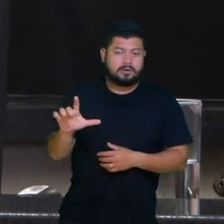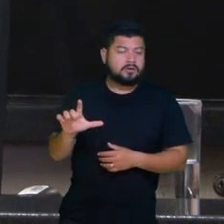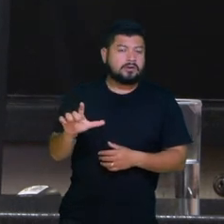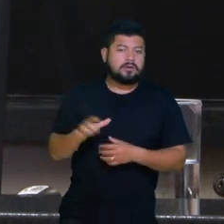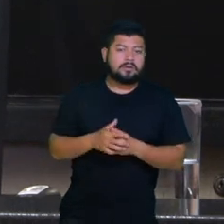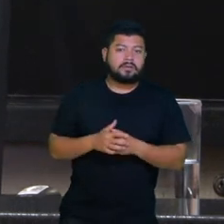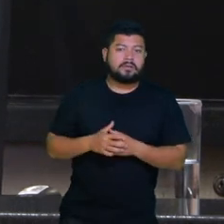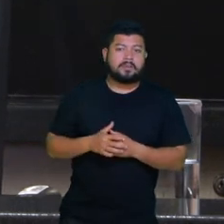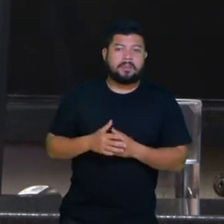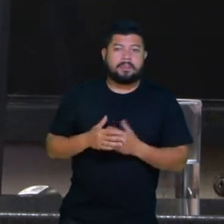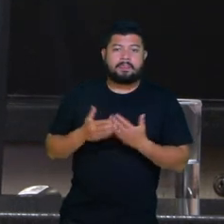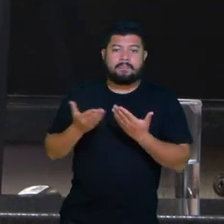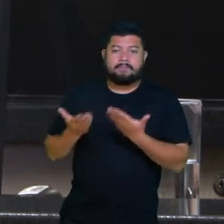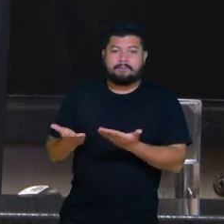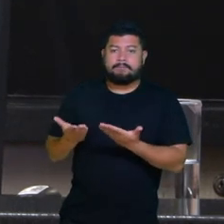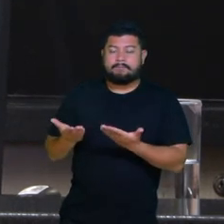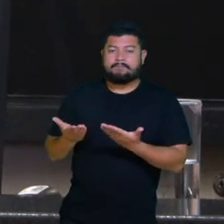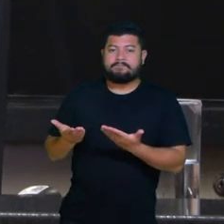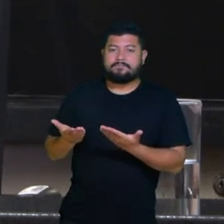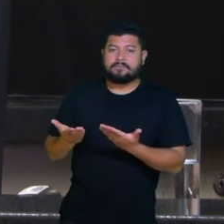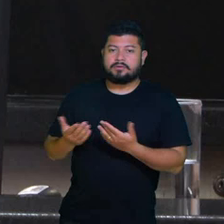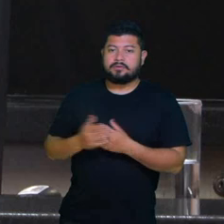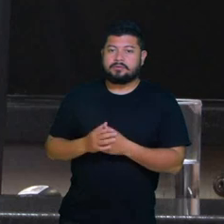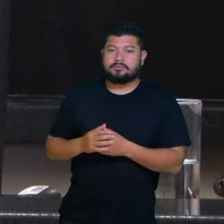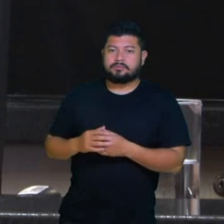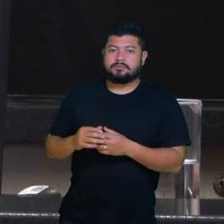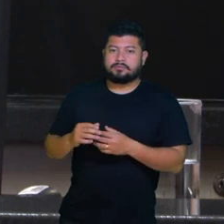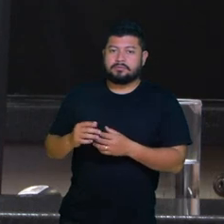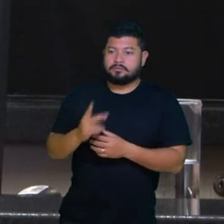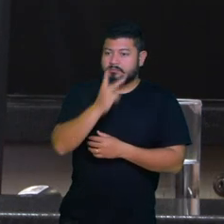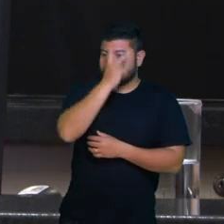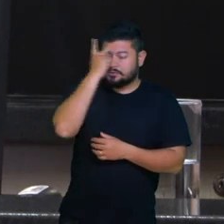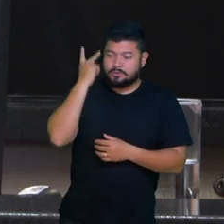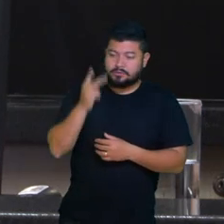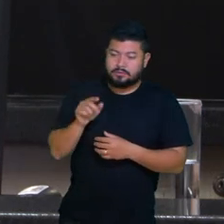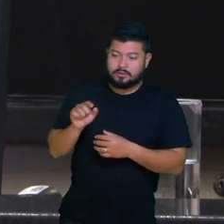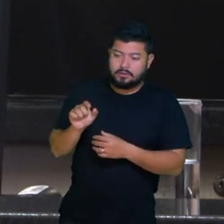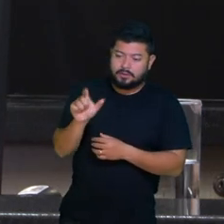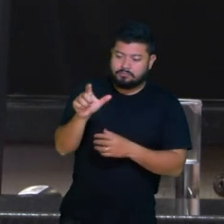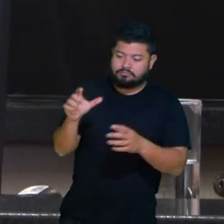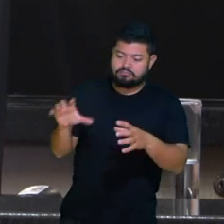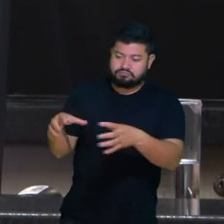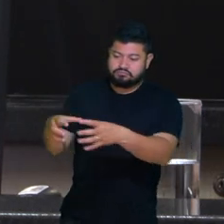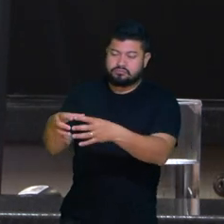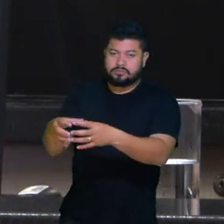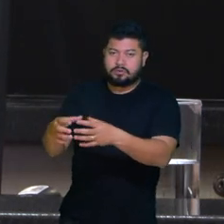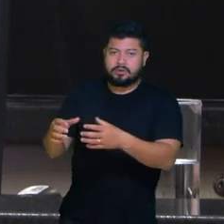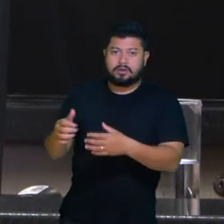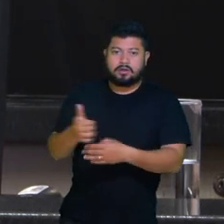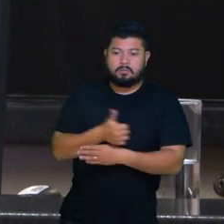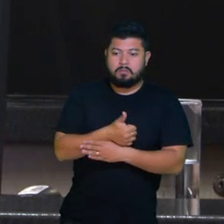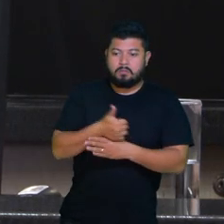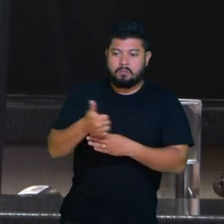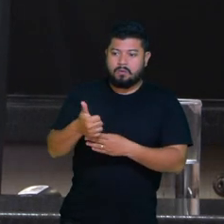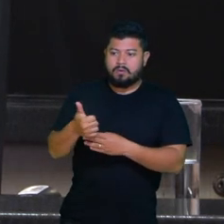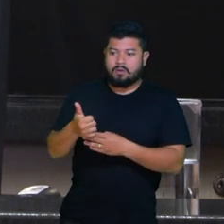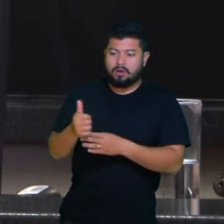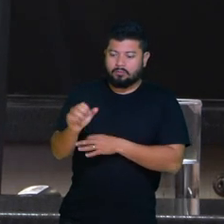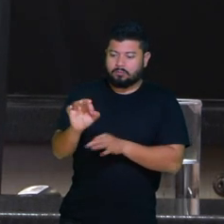como elemento né moral organizador de tudo